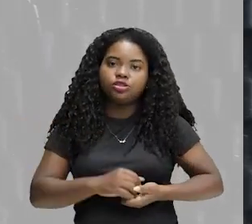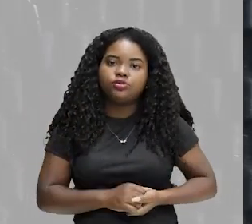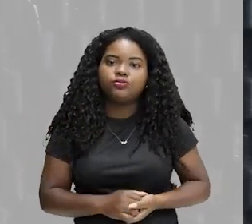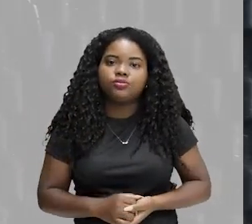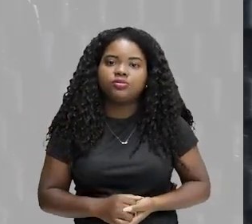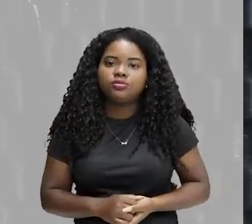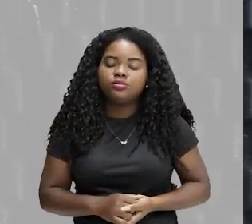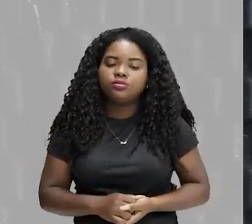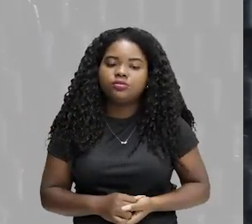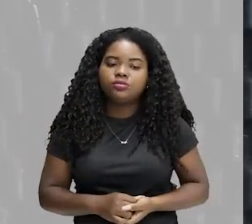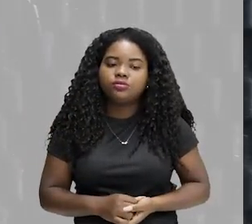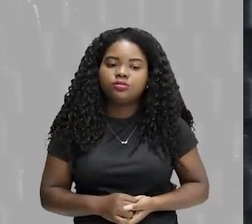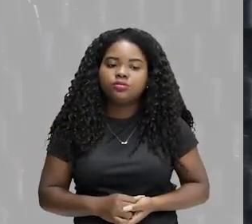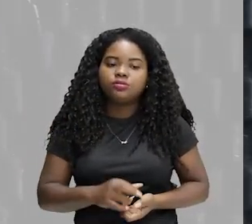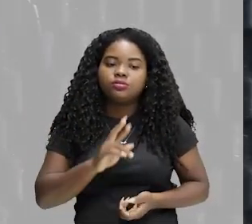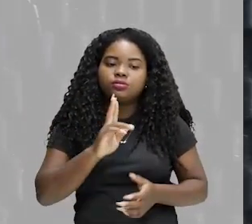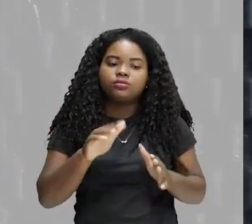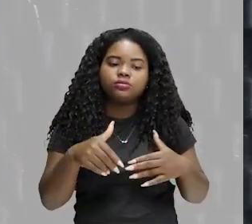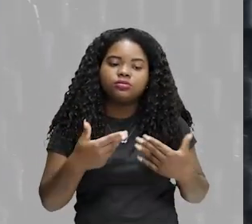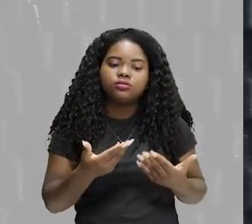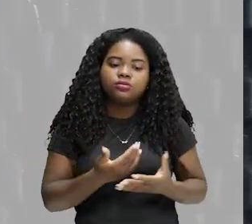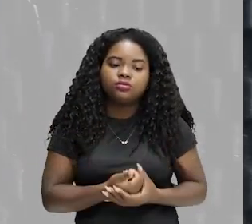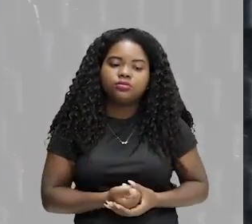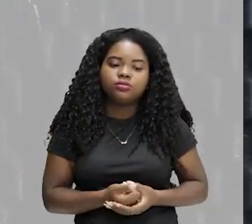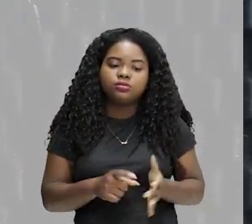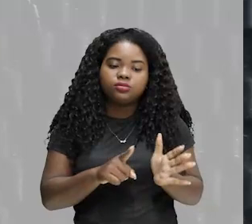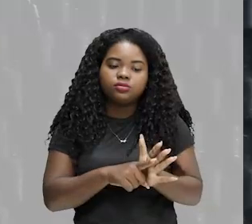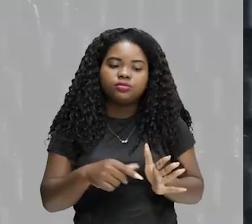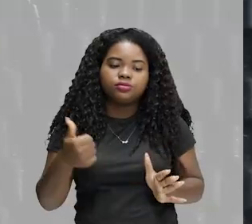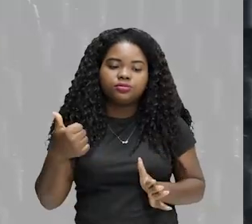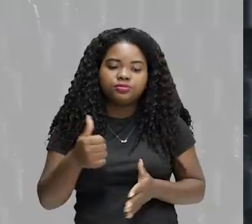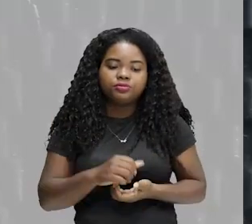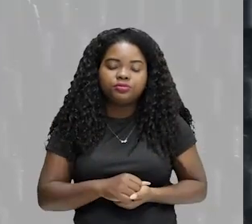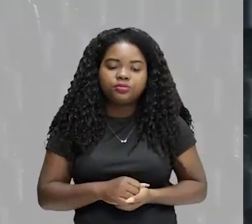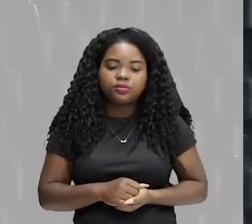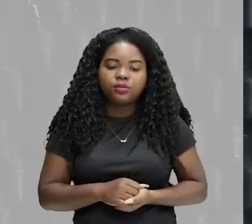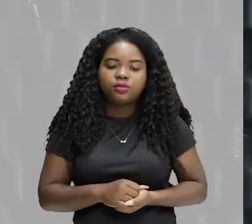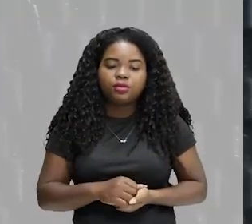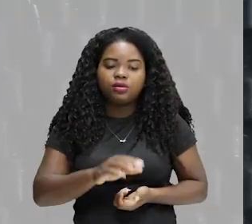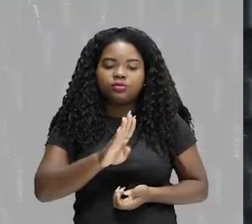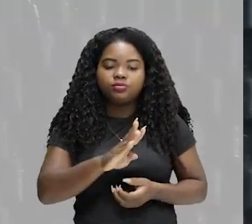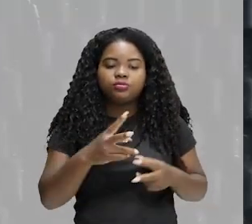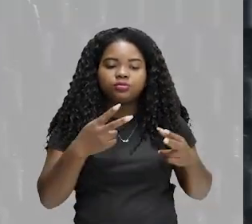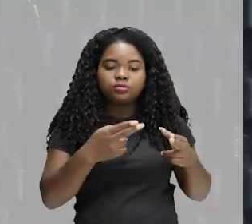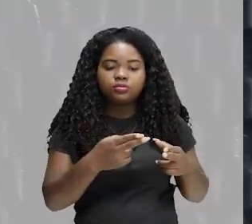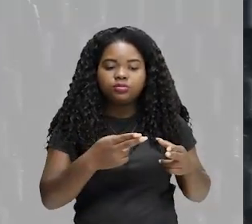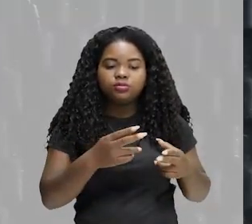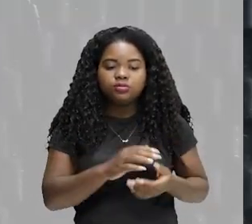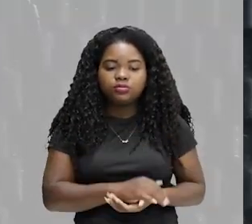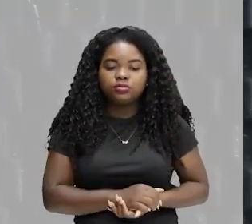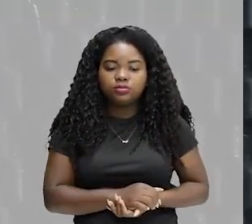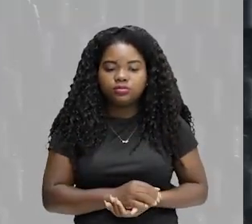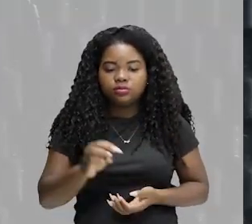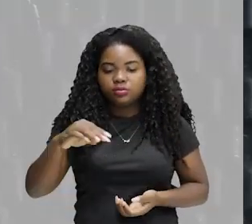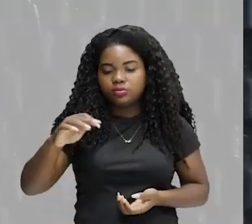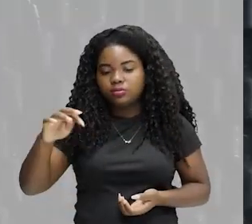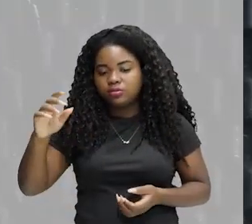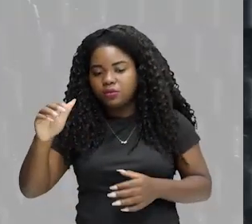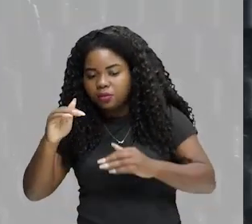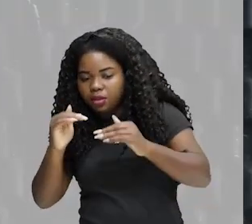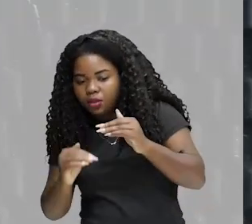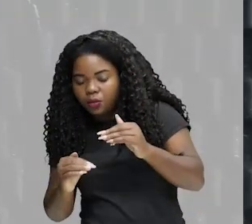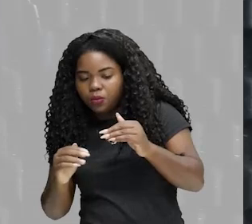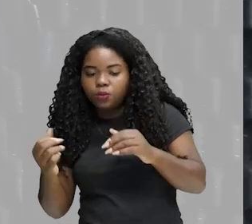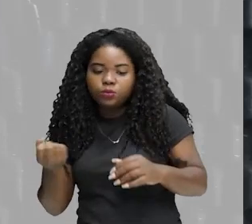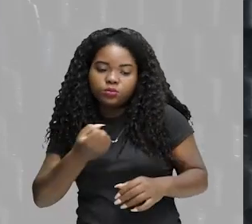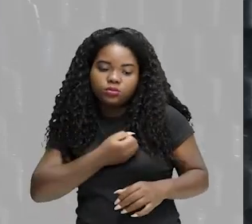6 menos 7, isso tem como resposta o menos 1. Então, eu já tenho aqui o menor valor que